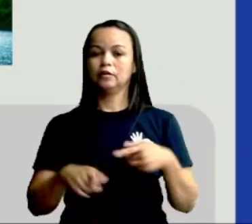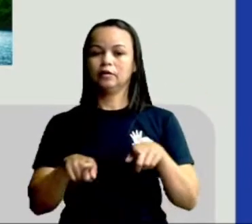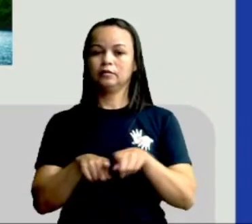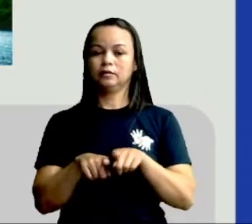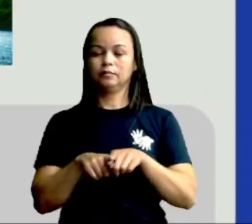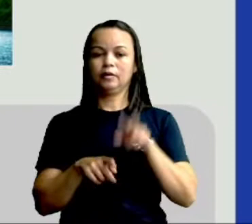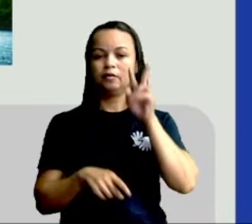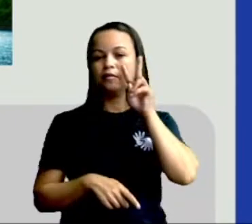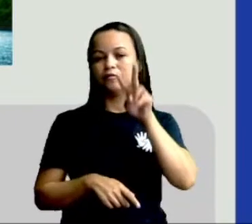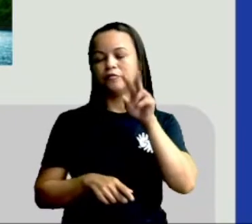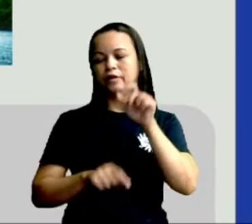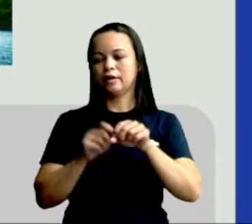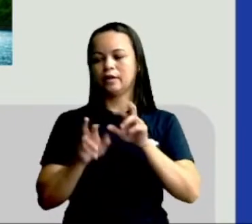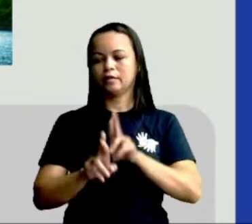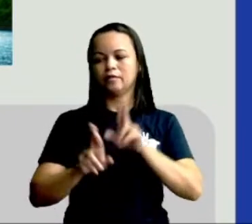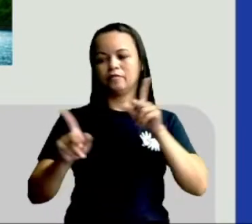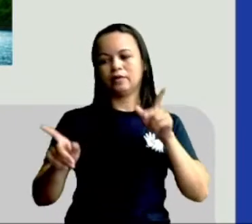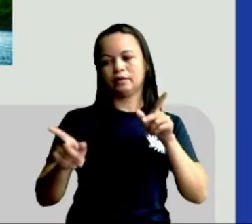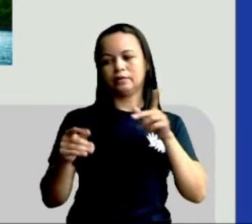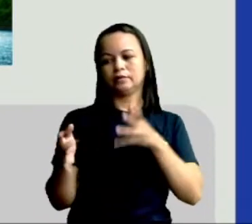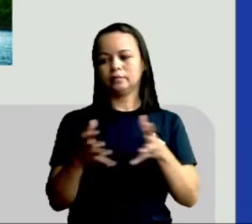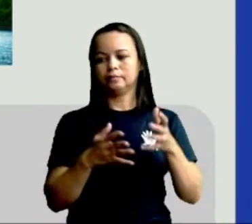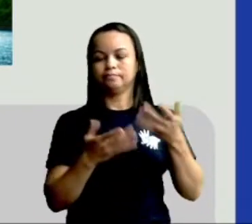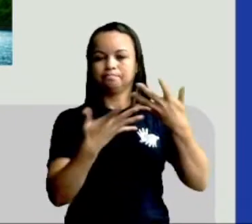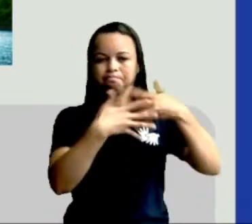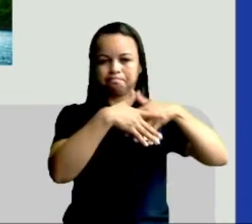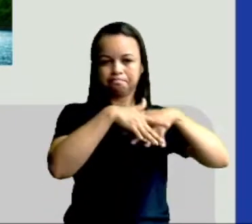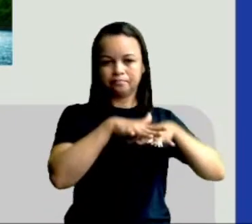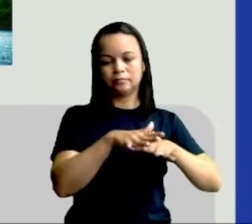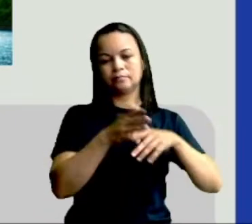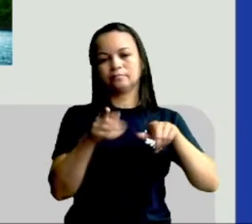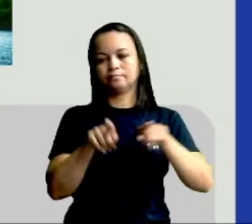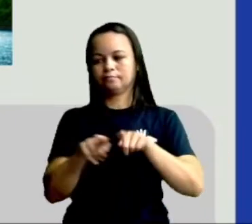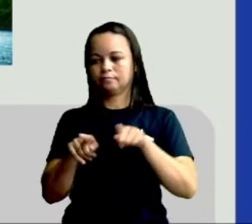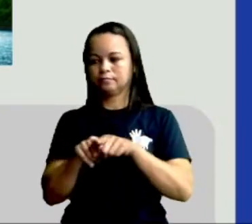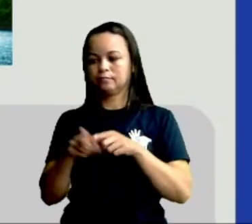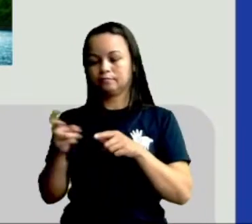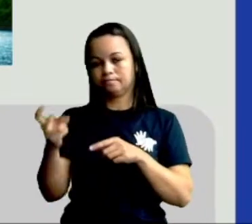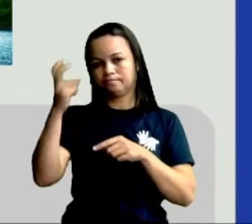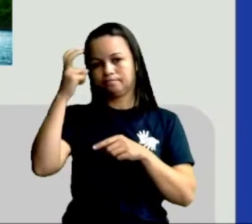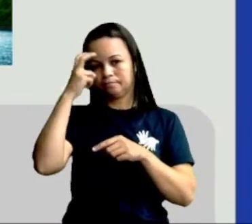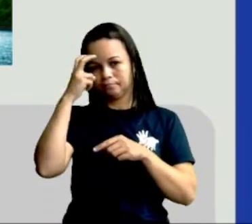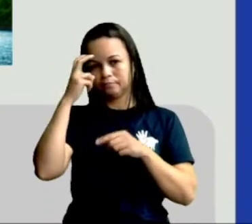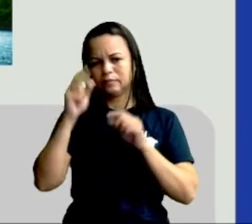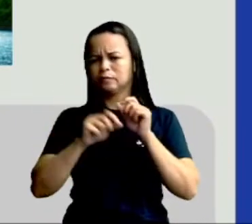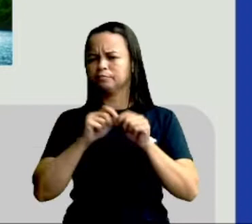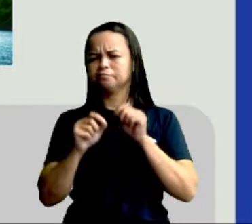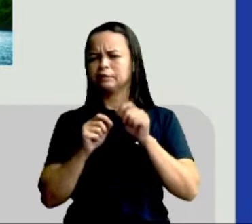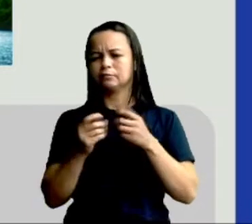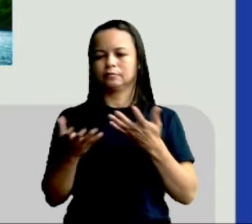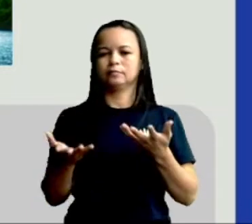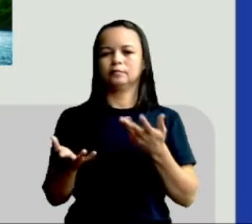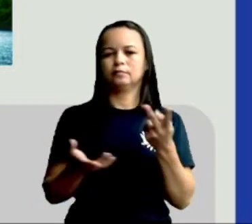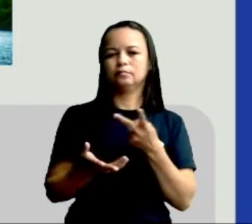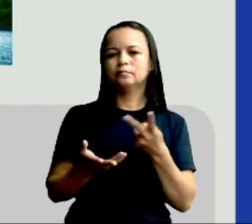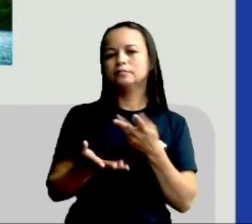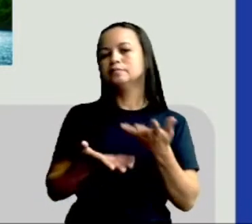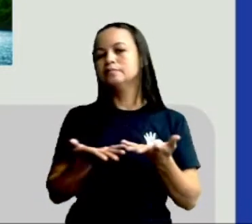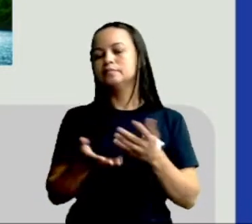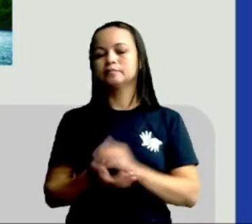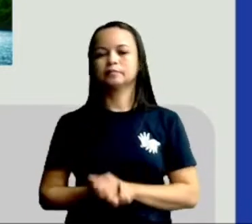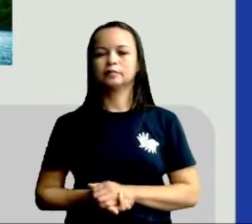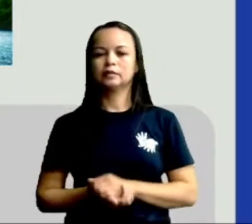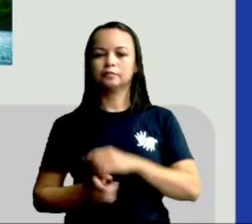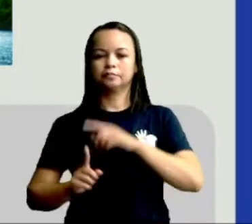fez também a diferença a diferença entre paisagem natural e paisagem cultural será que é isso Olha só